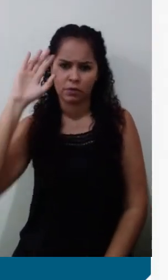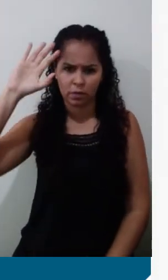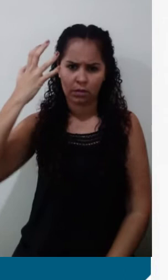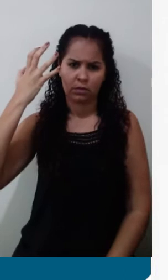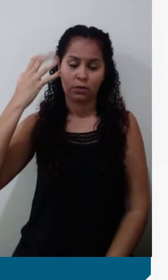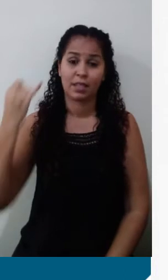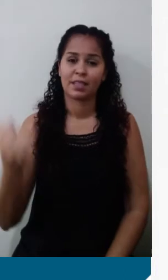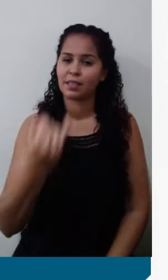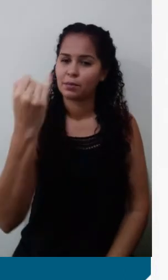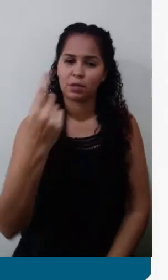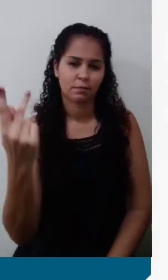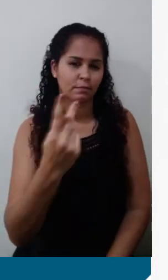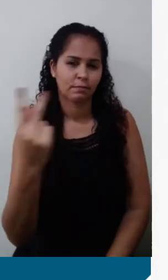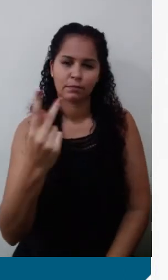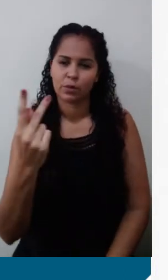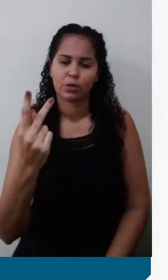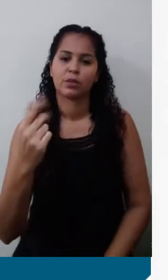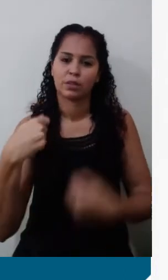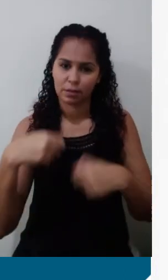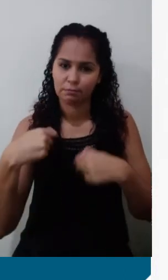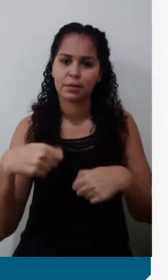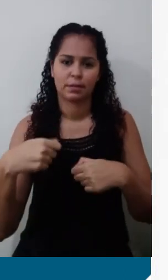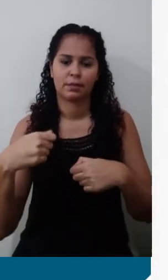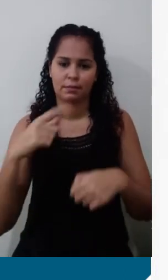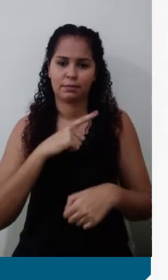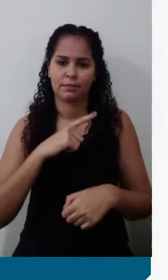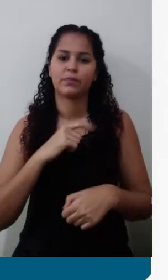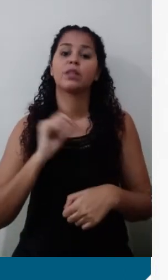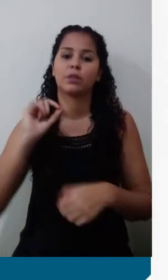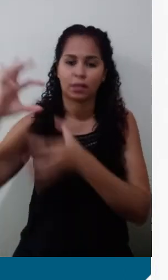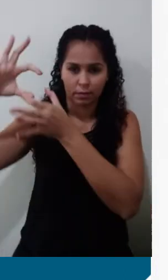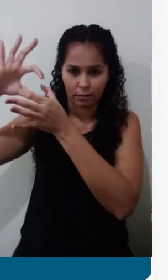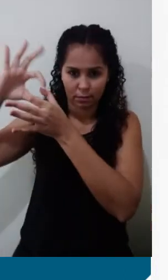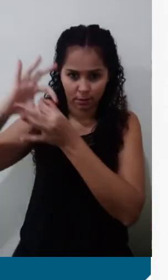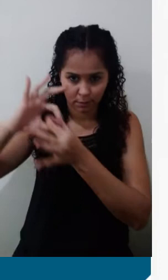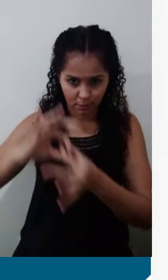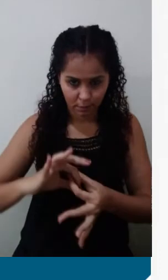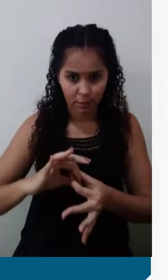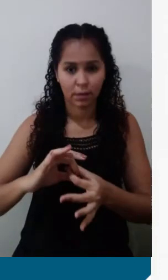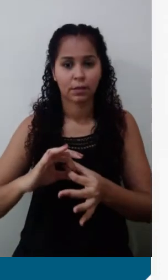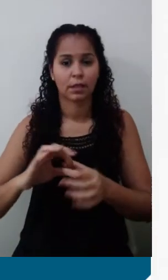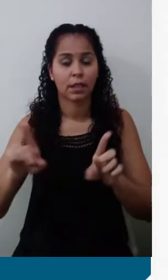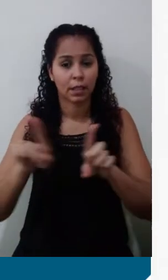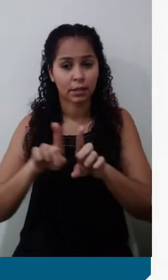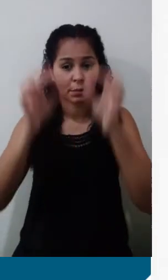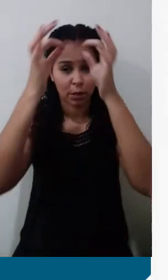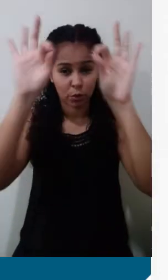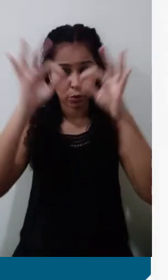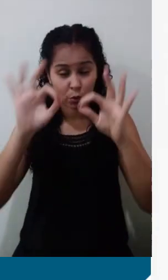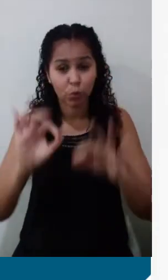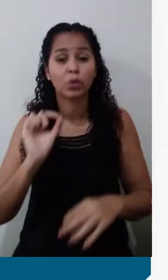definir. É importante que essas duas coisas estejam bem equiparadas, uma coerência e uma